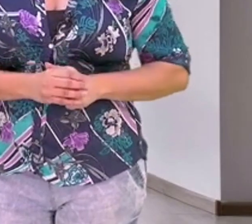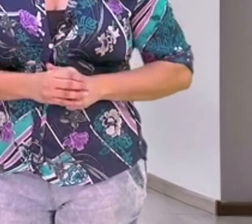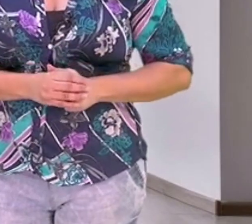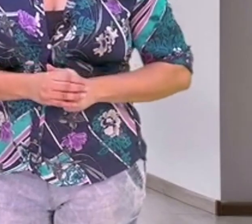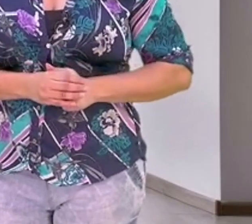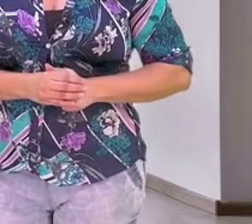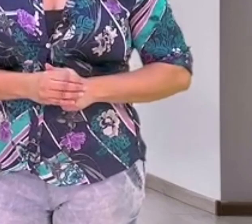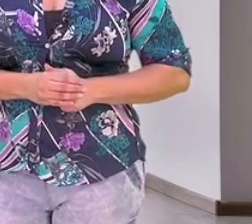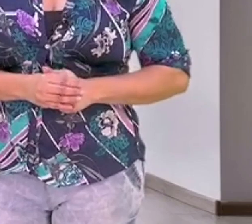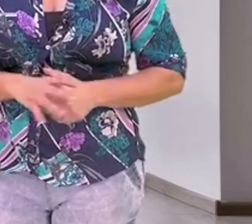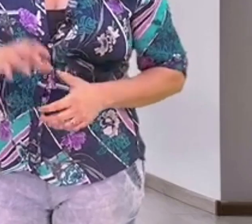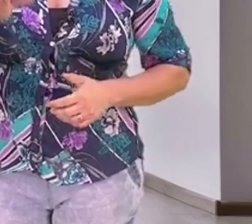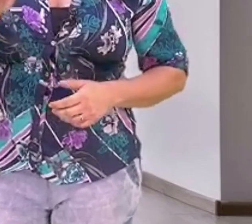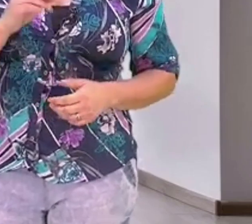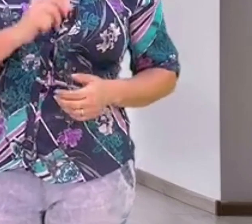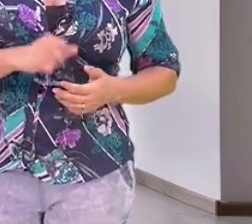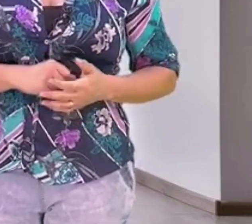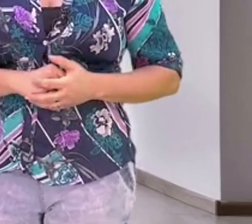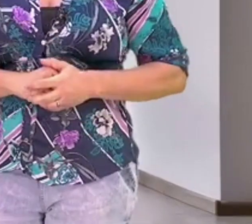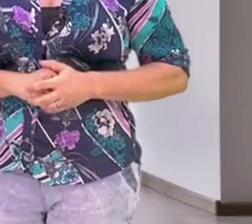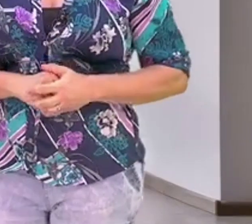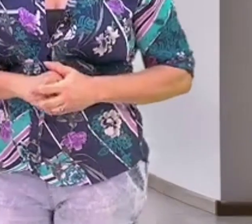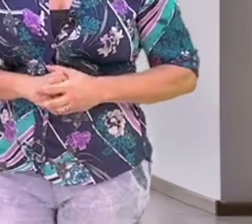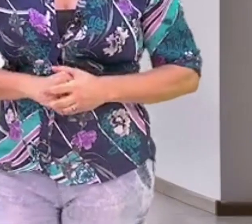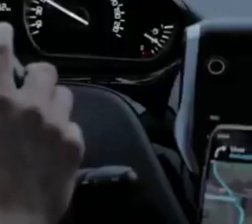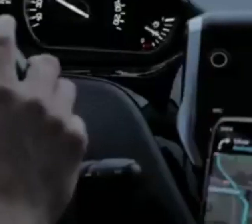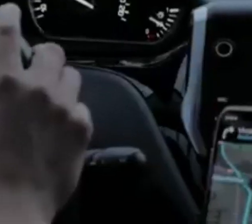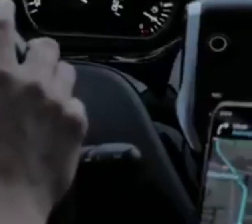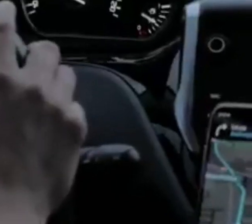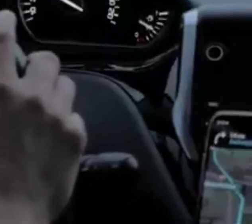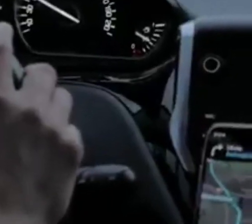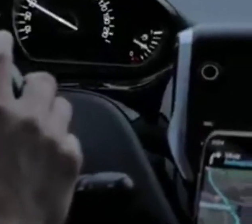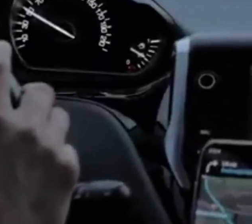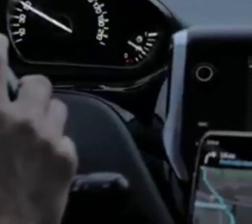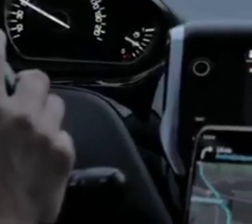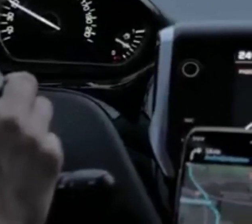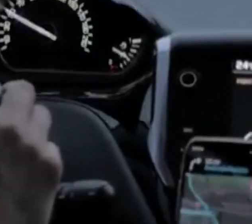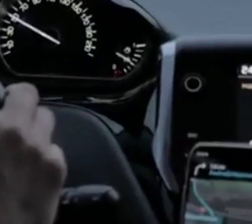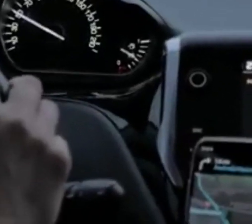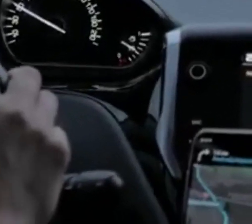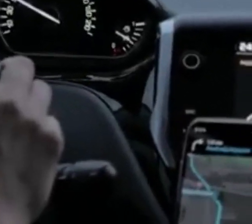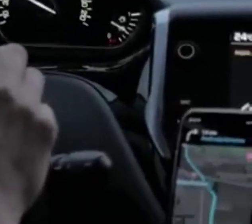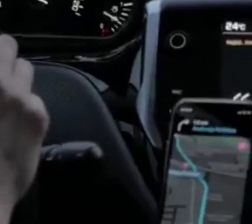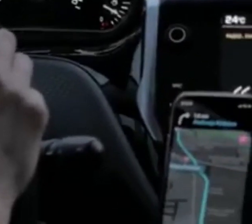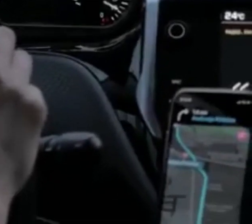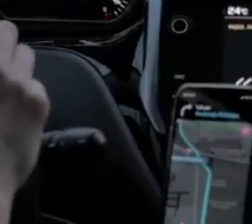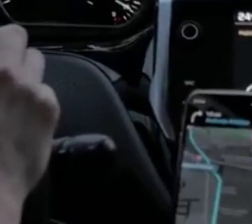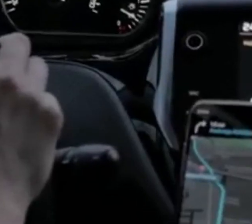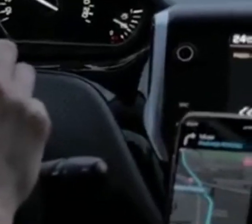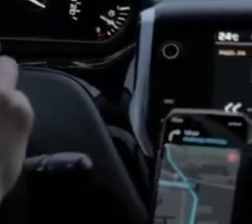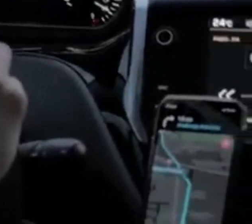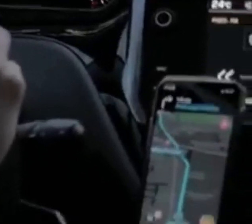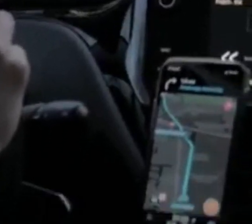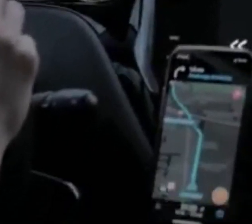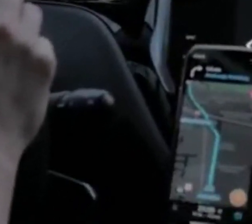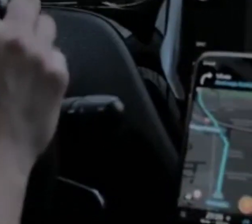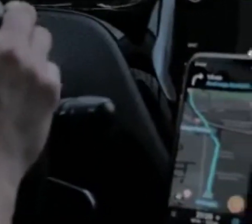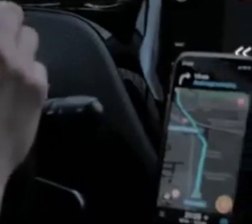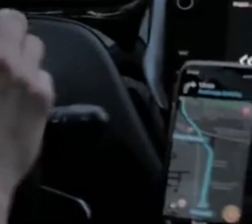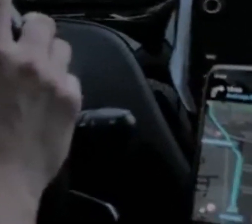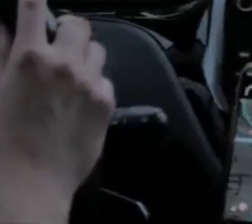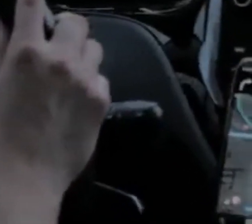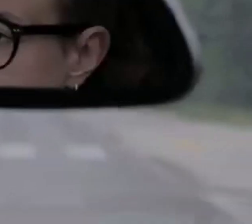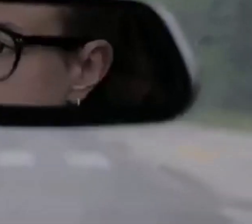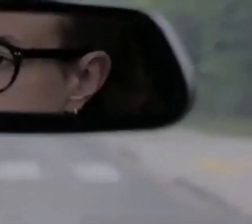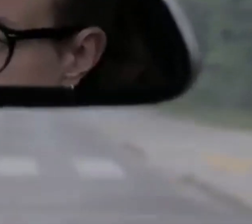pelo Ministério da Saúde, o comportamento sedentário também inclui o tempo sentado para se deslocar